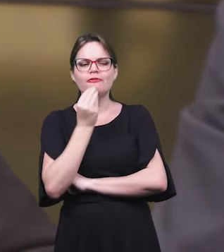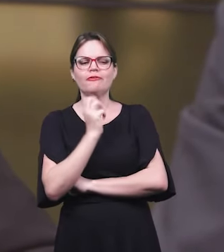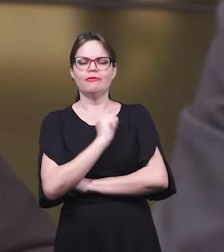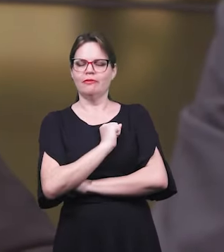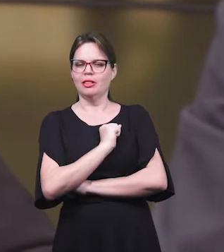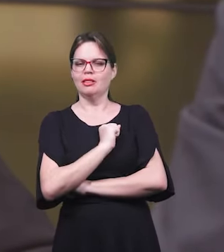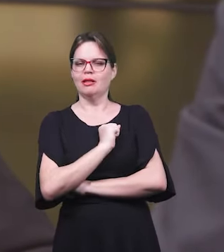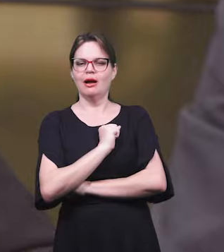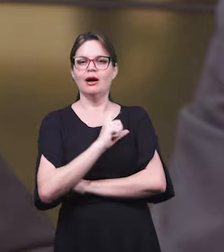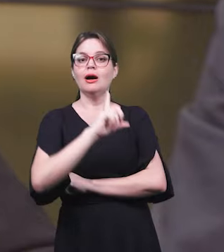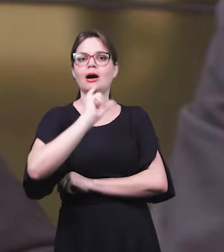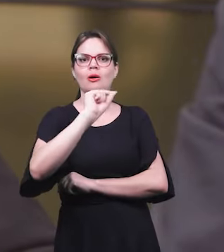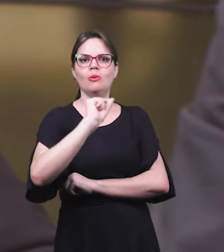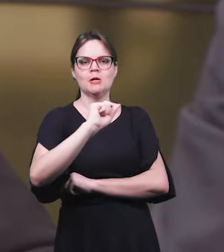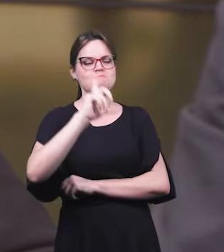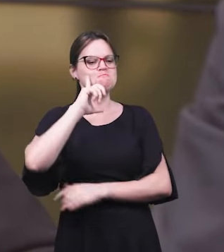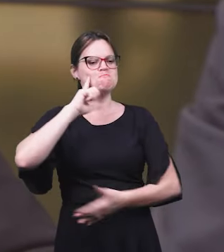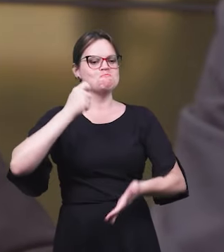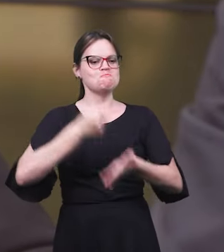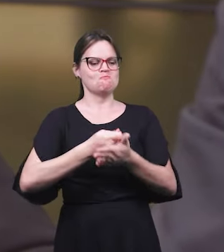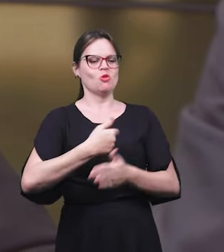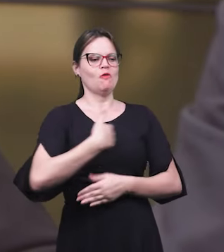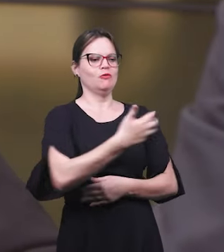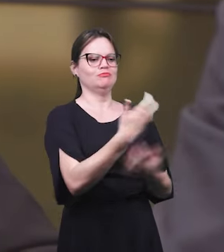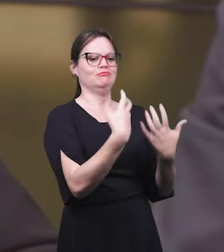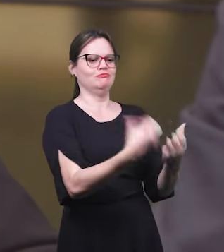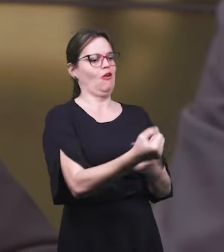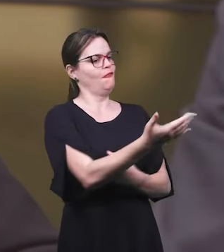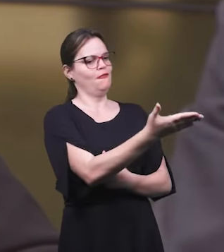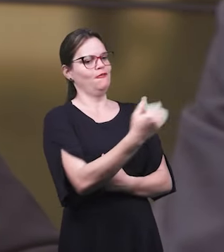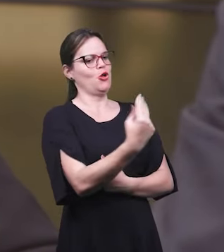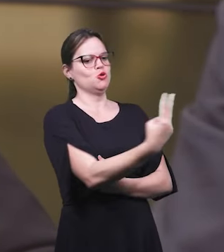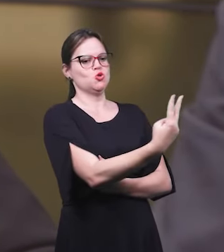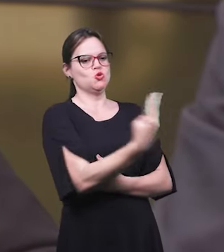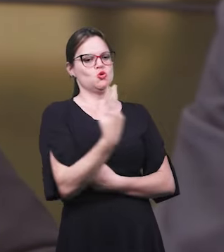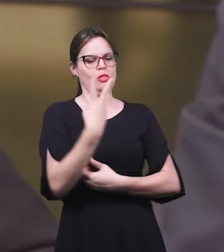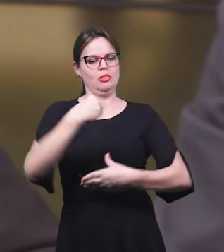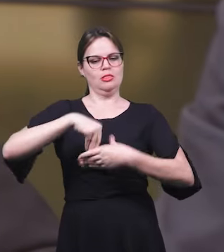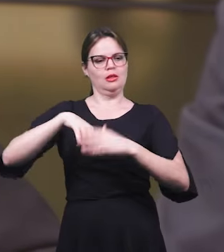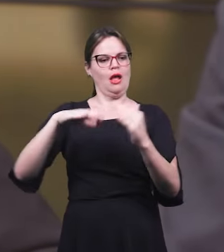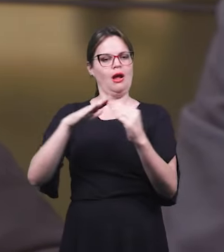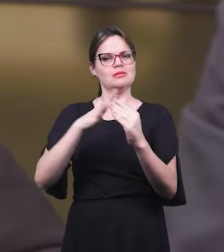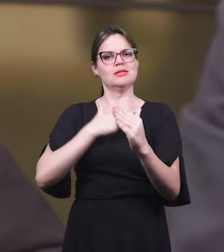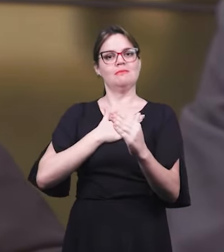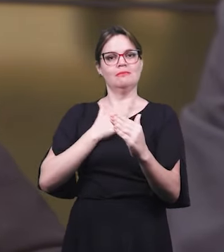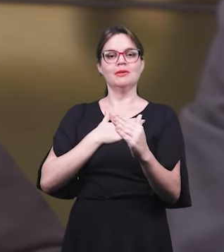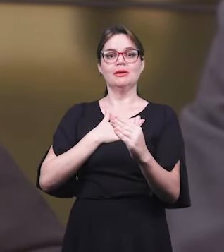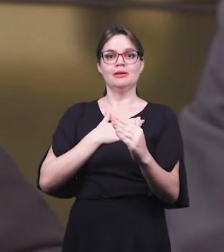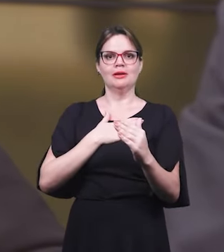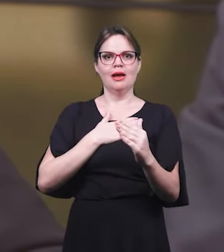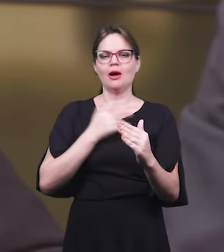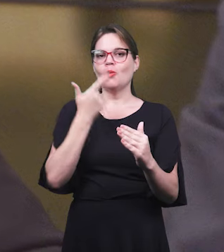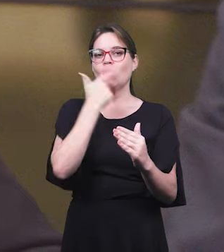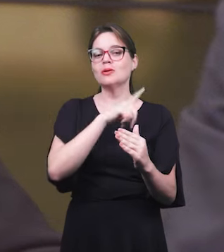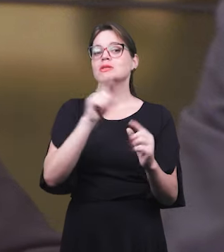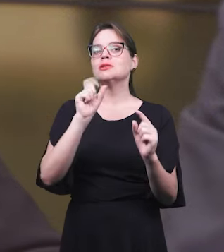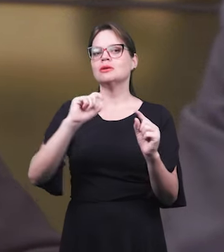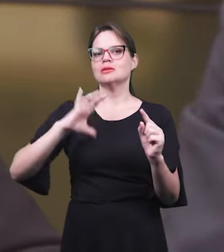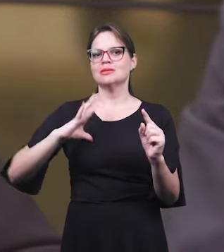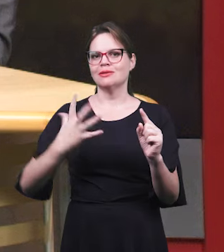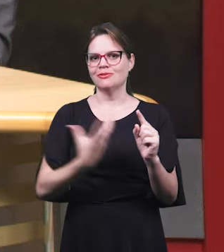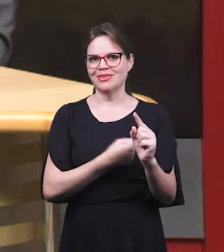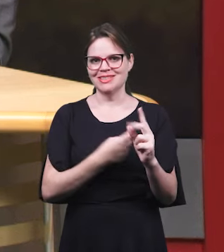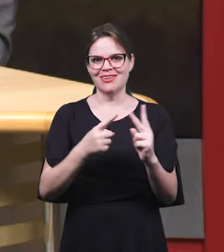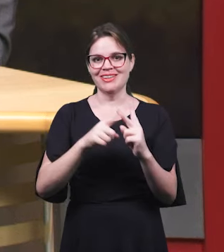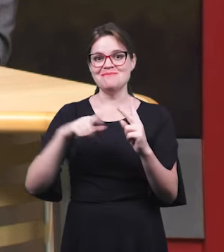a atitude dela, o que aconteceu? Gerou não só salvação, mas ela passou a fazer parte da genealogia do Senhor Jesus, né?